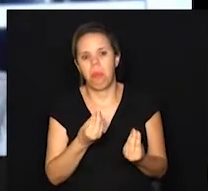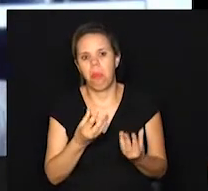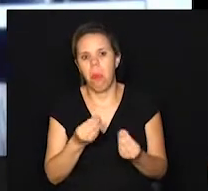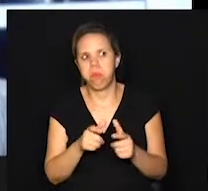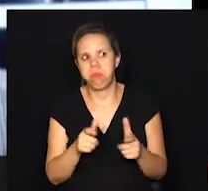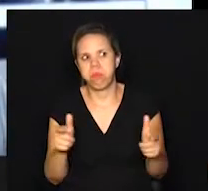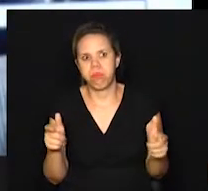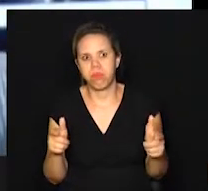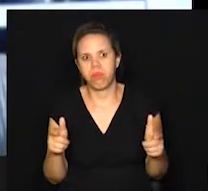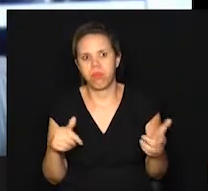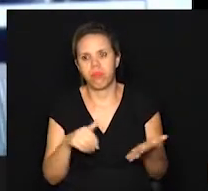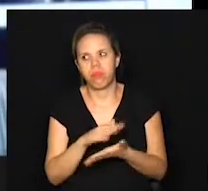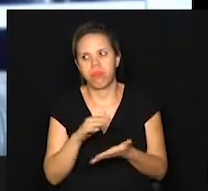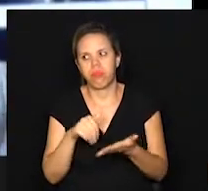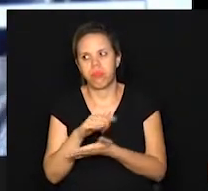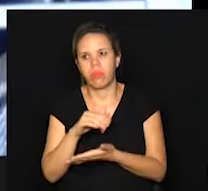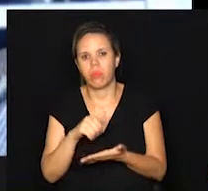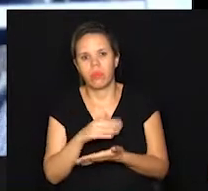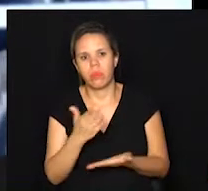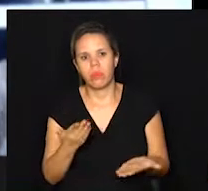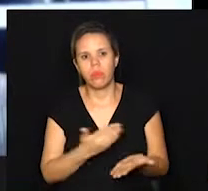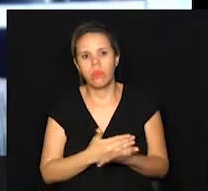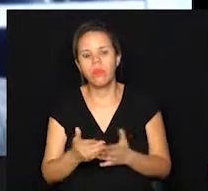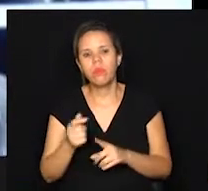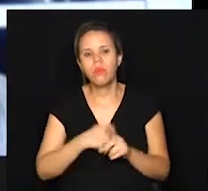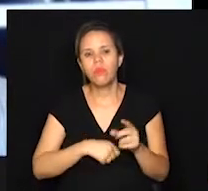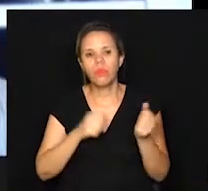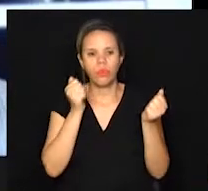e professoras foram demitidos, né, lá no começo de julho,